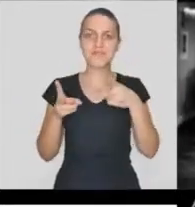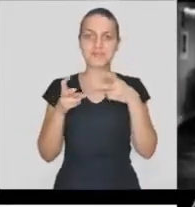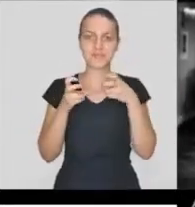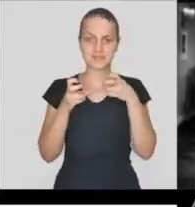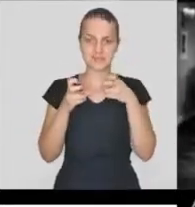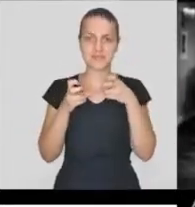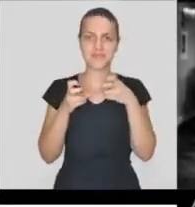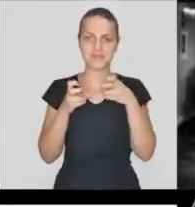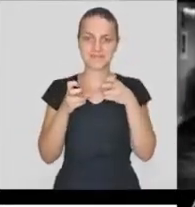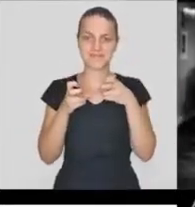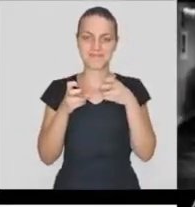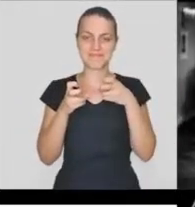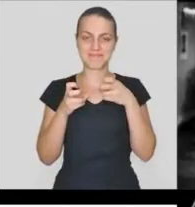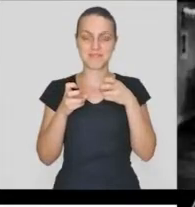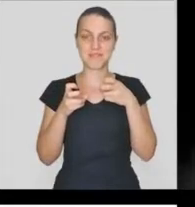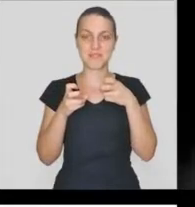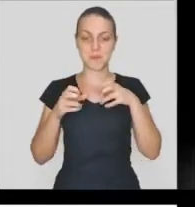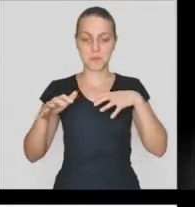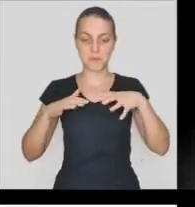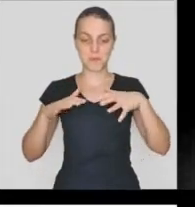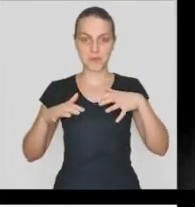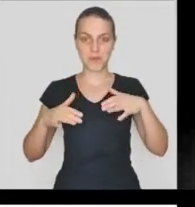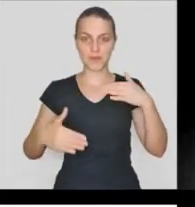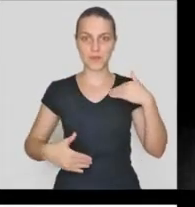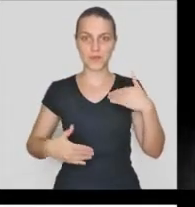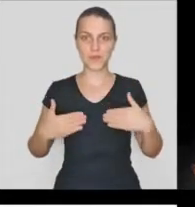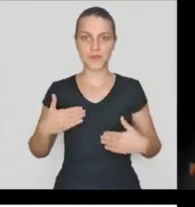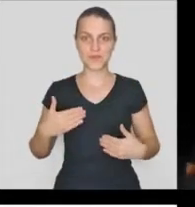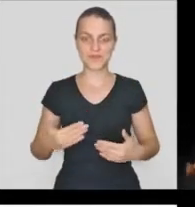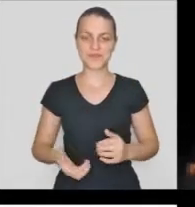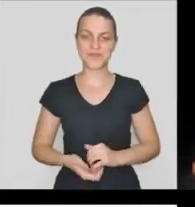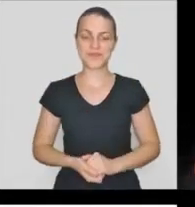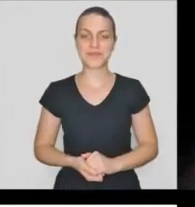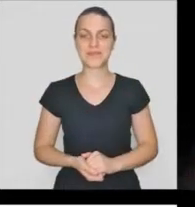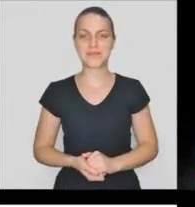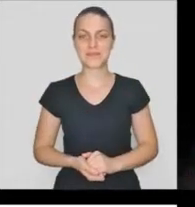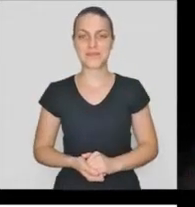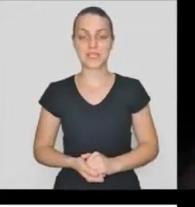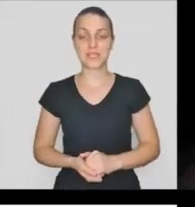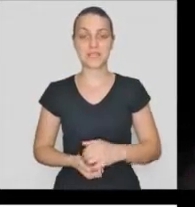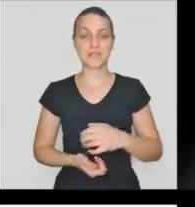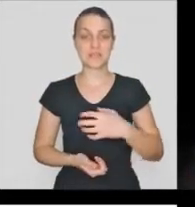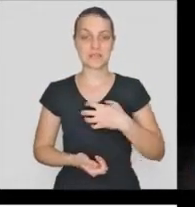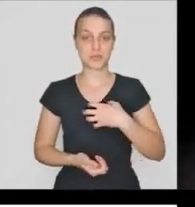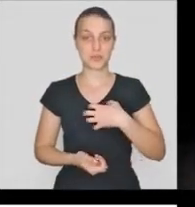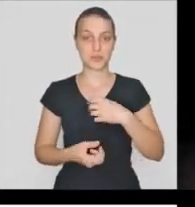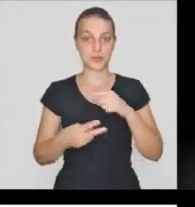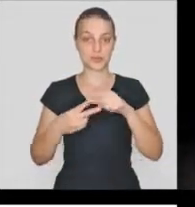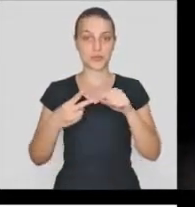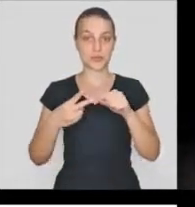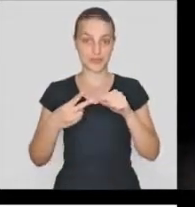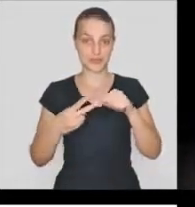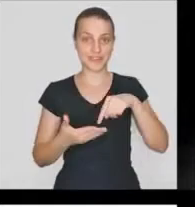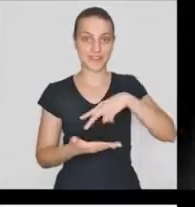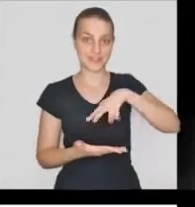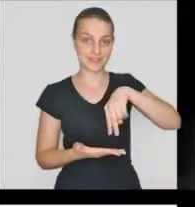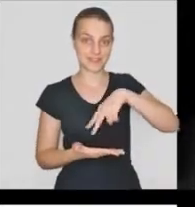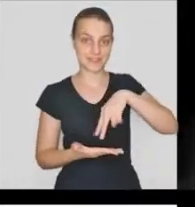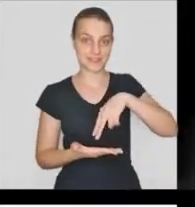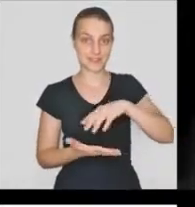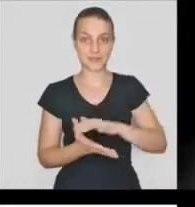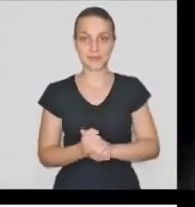no espaço e no tempo. Basicamente, há dois tipos de dança, que nós podemos